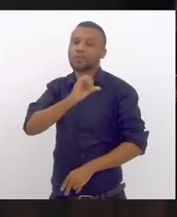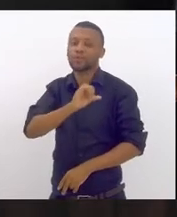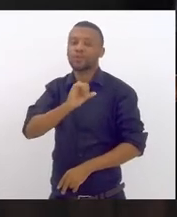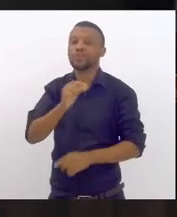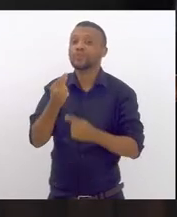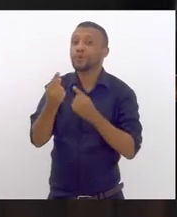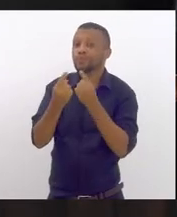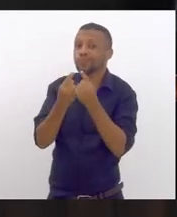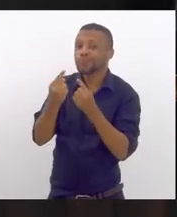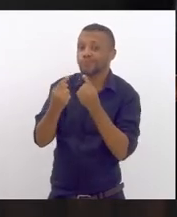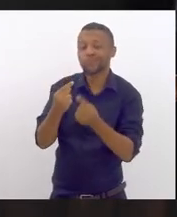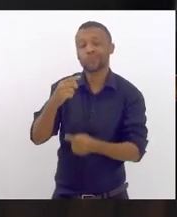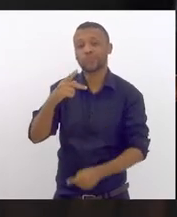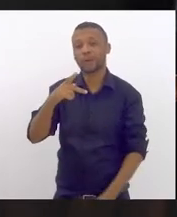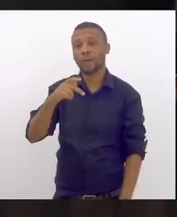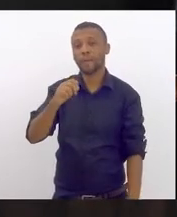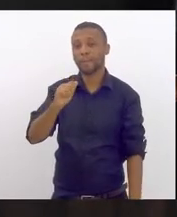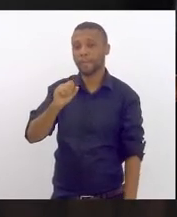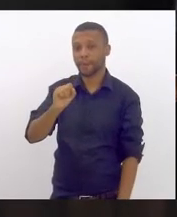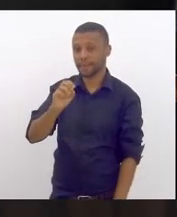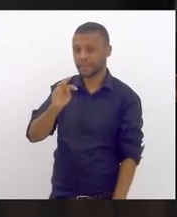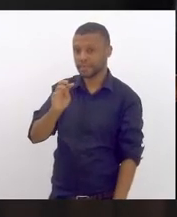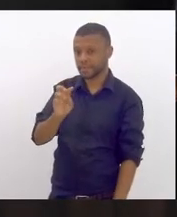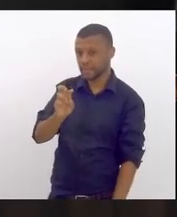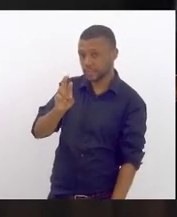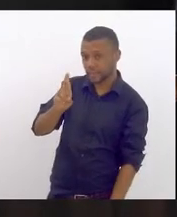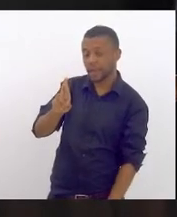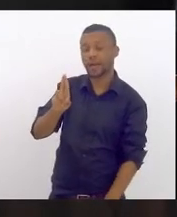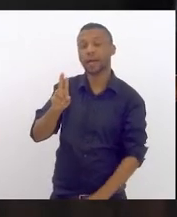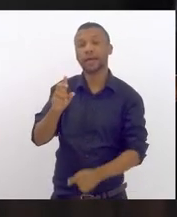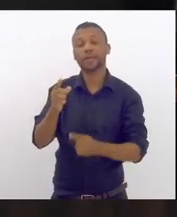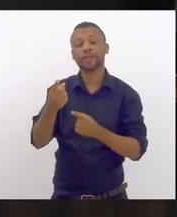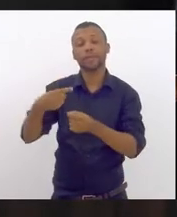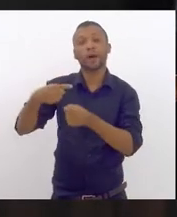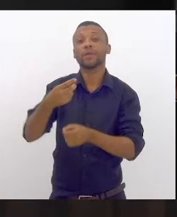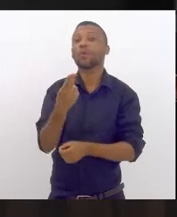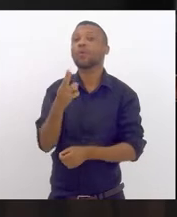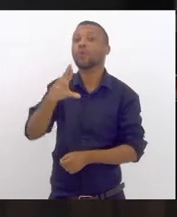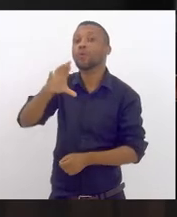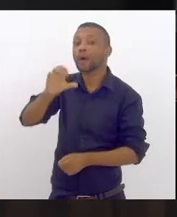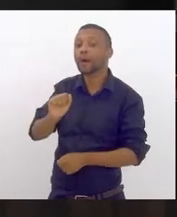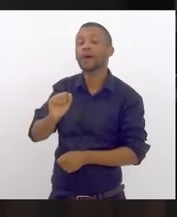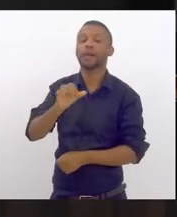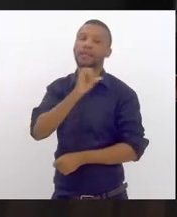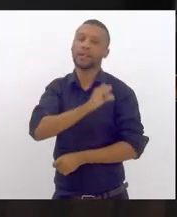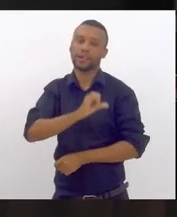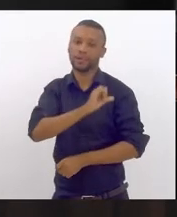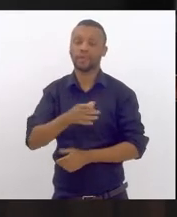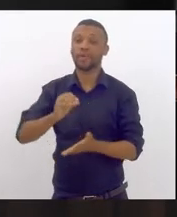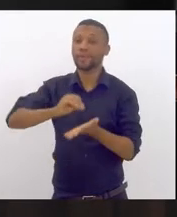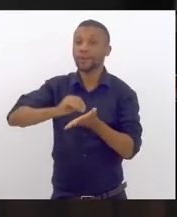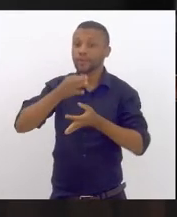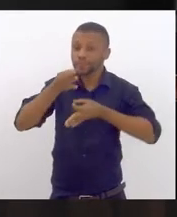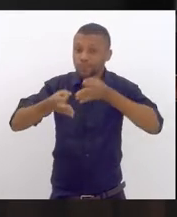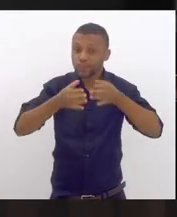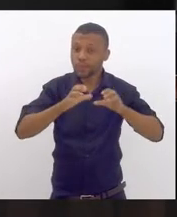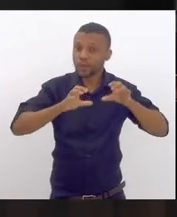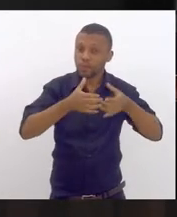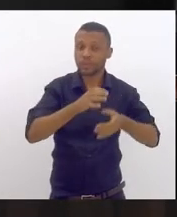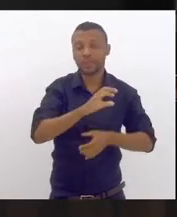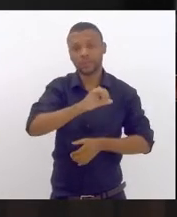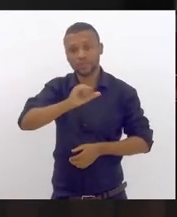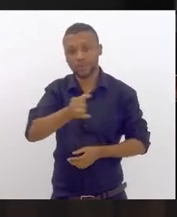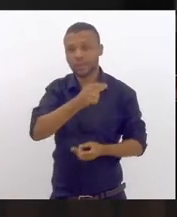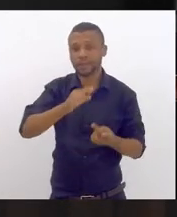Pasteur, número 333, bairro da Urca, Rio de Janeiro, pendentes de parecer das comissões de Constituição e Justiça, de Cultura